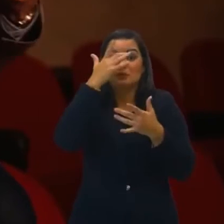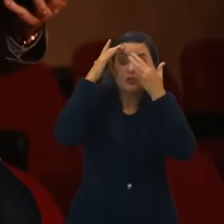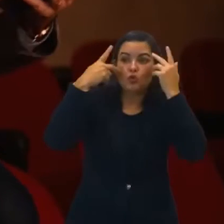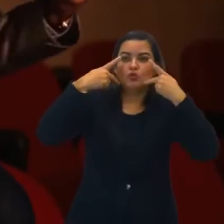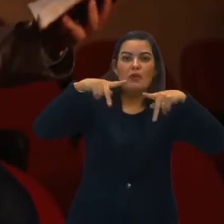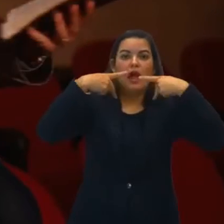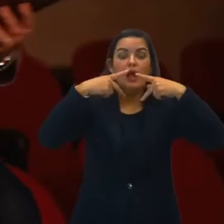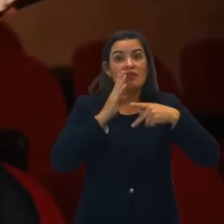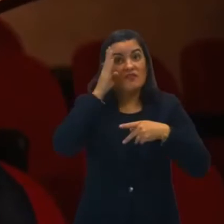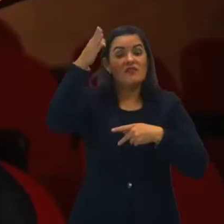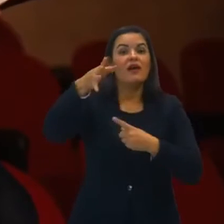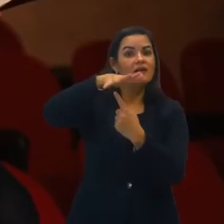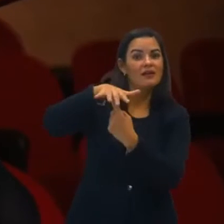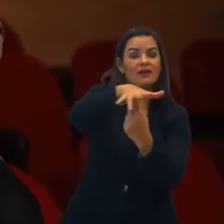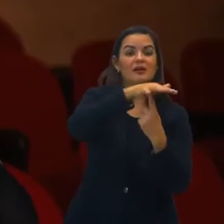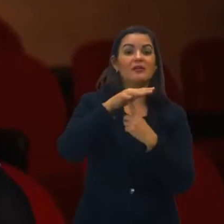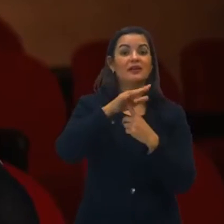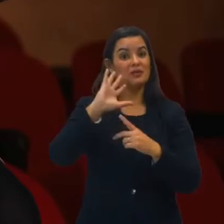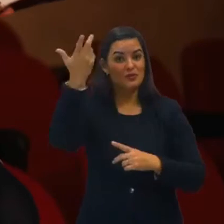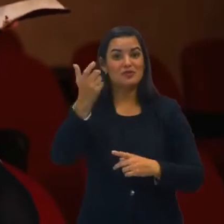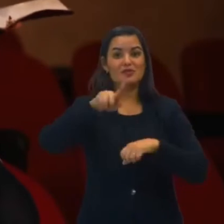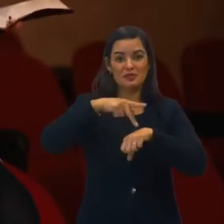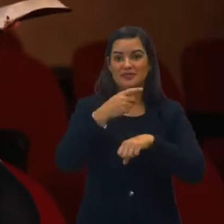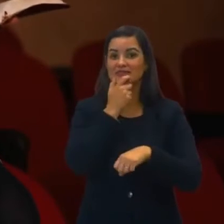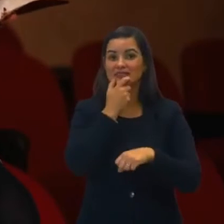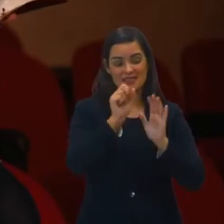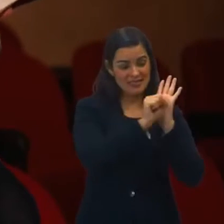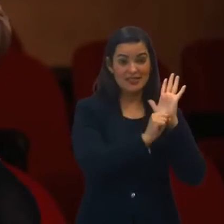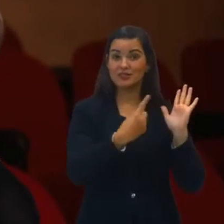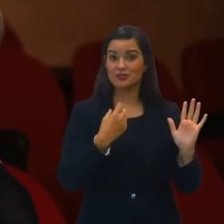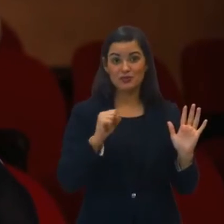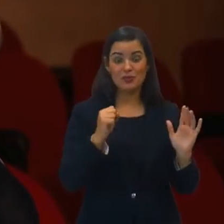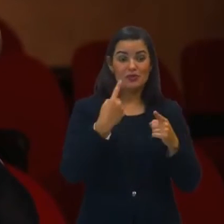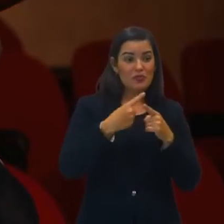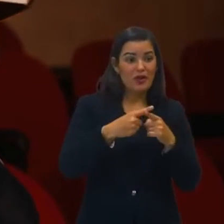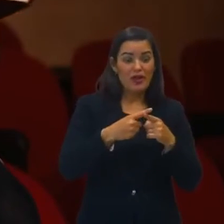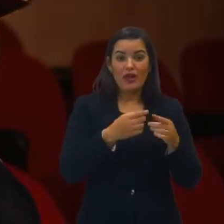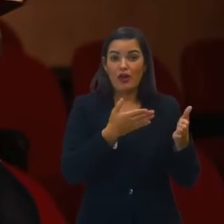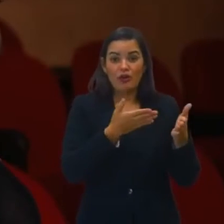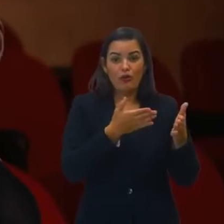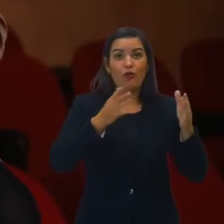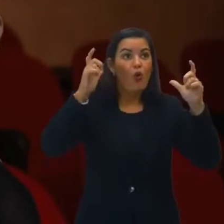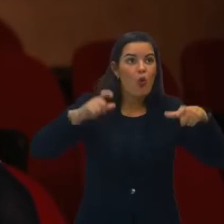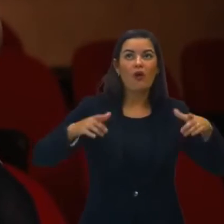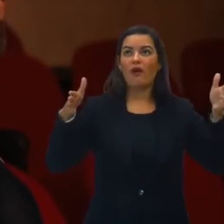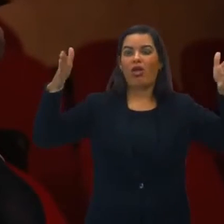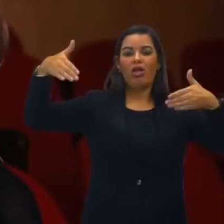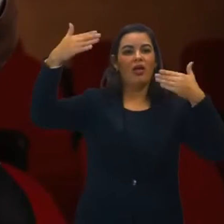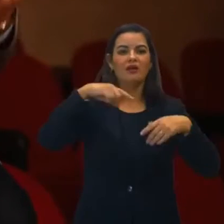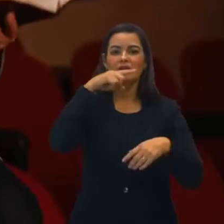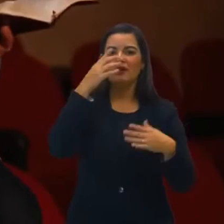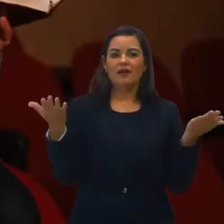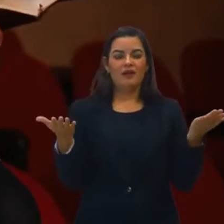praças, como aconteceu na Inglaterra do século XVIII, porque os templos não comportam mais. Ah, como eu anseio esse dia, em que quando as